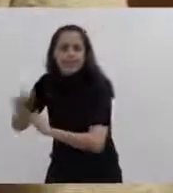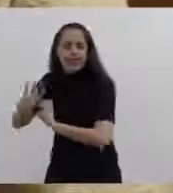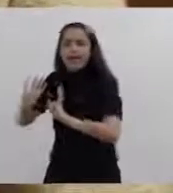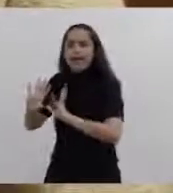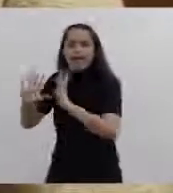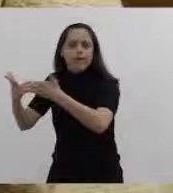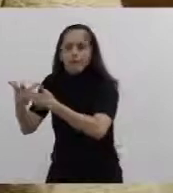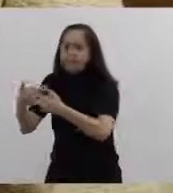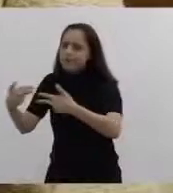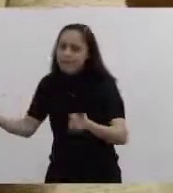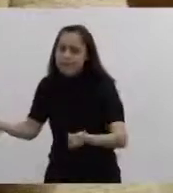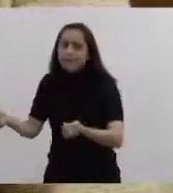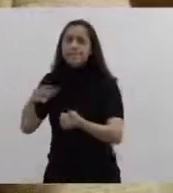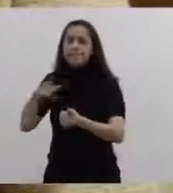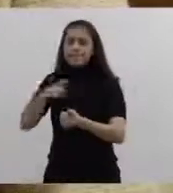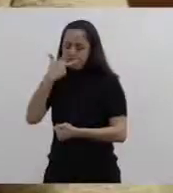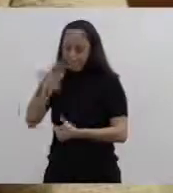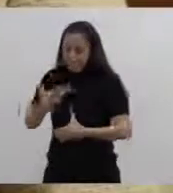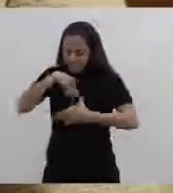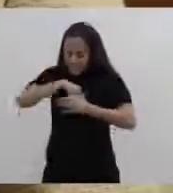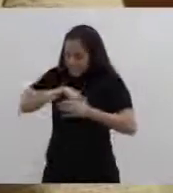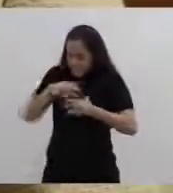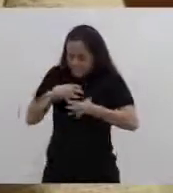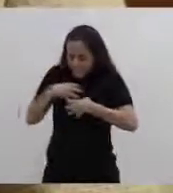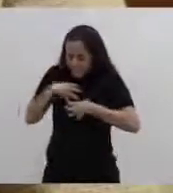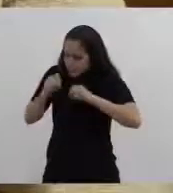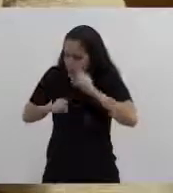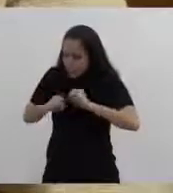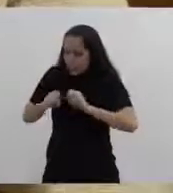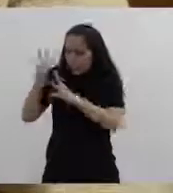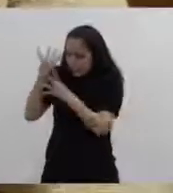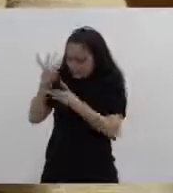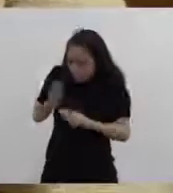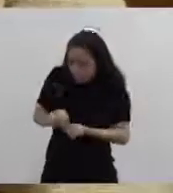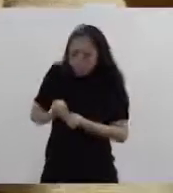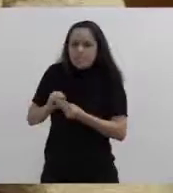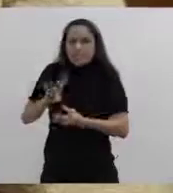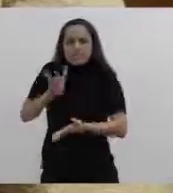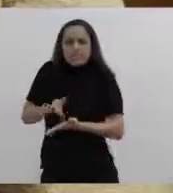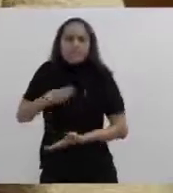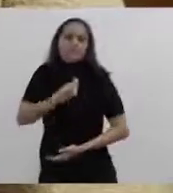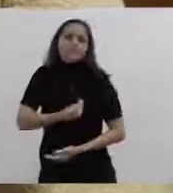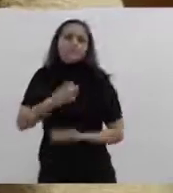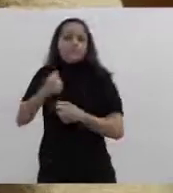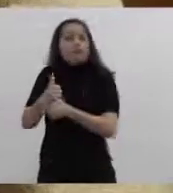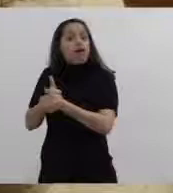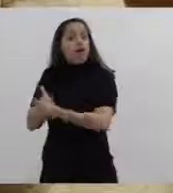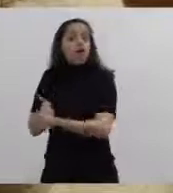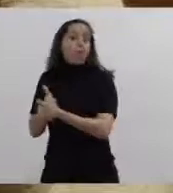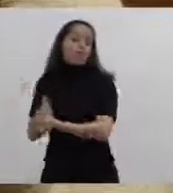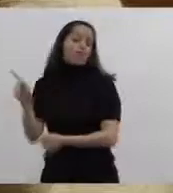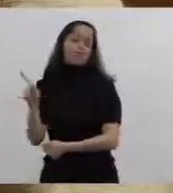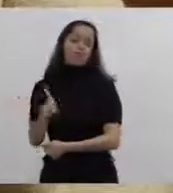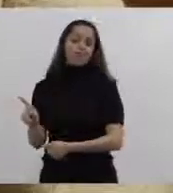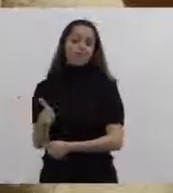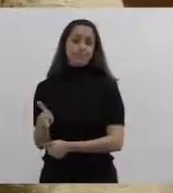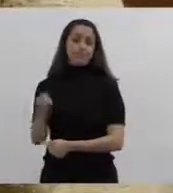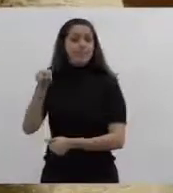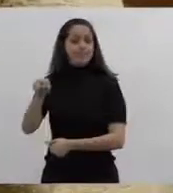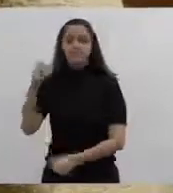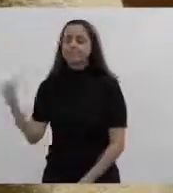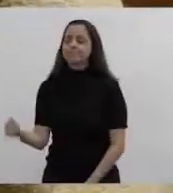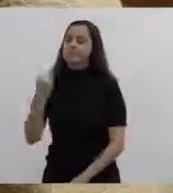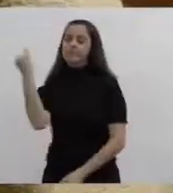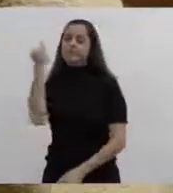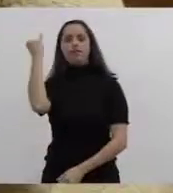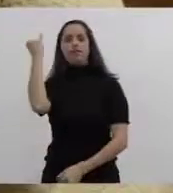essa resistência precisa ser trabalhada. Deve-se escutar os professores. Precisamos escutar por que eles resistem. O que acontece